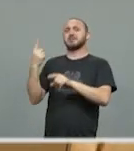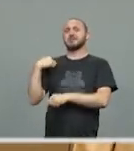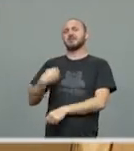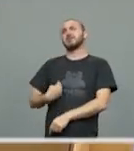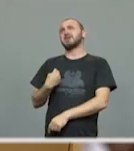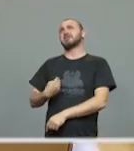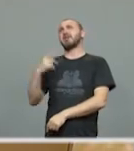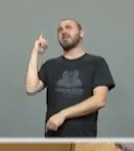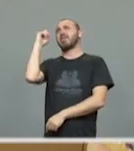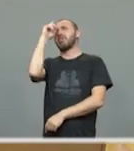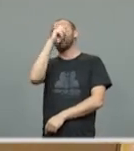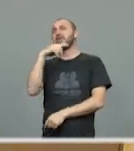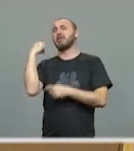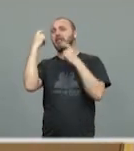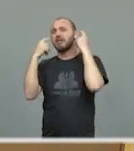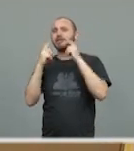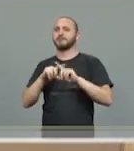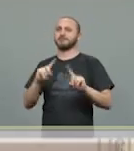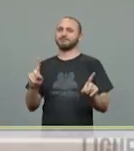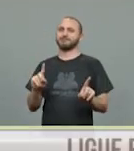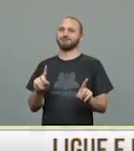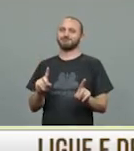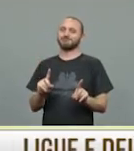muitas tribulações, vivemos